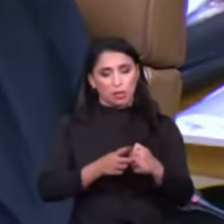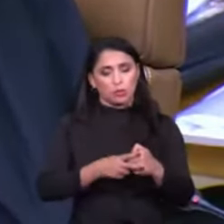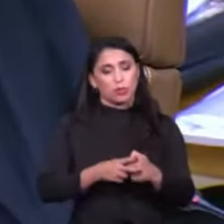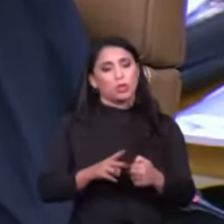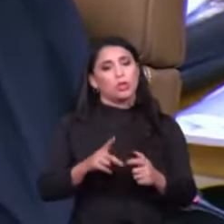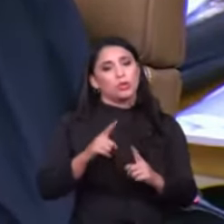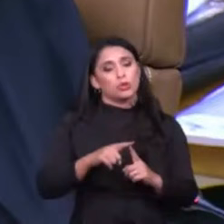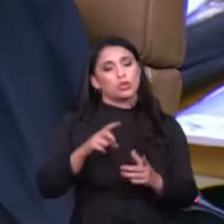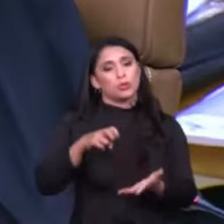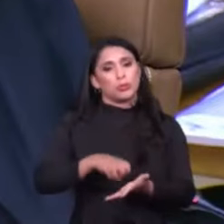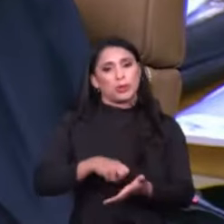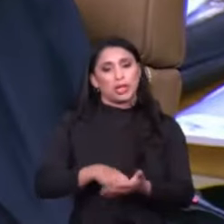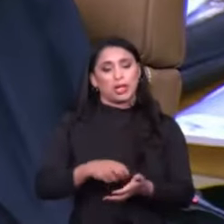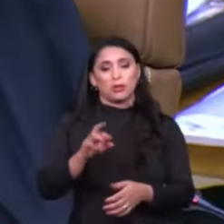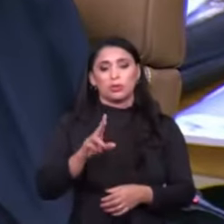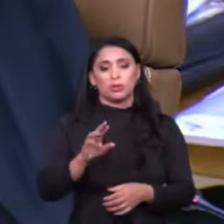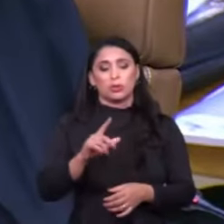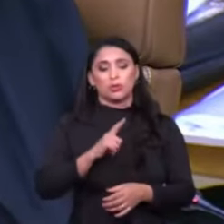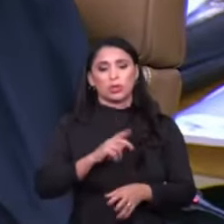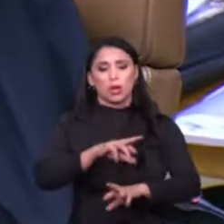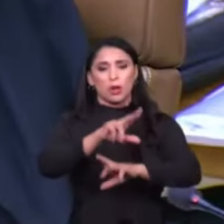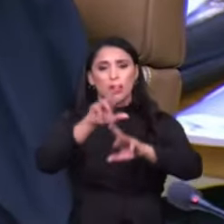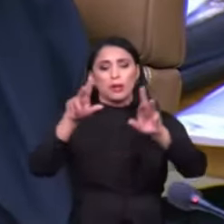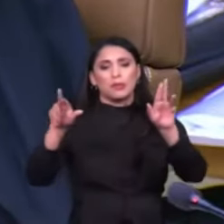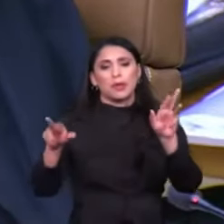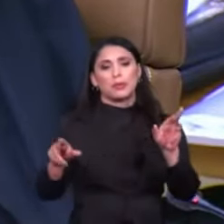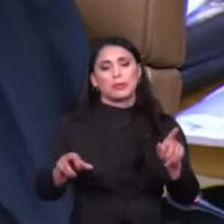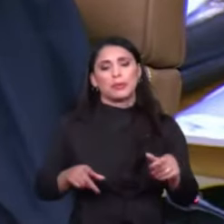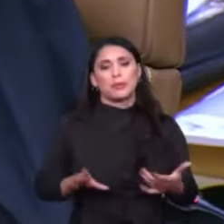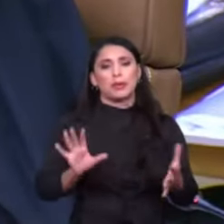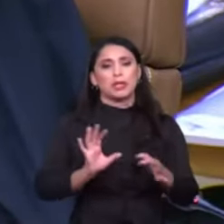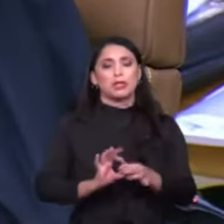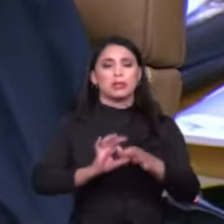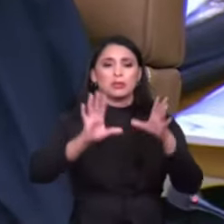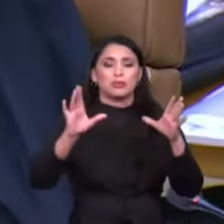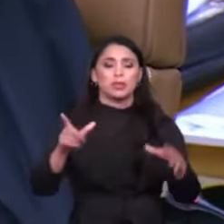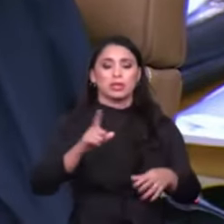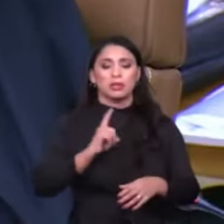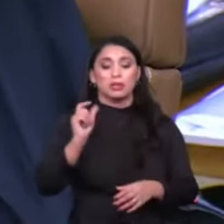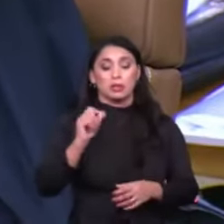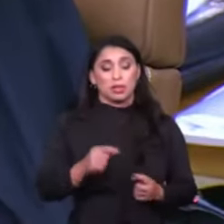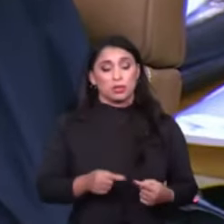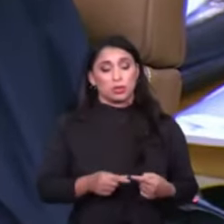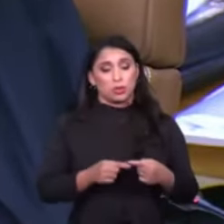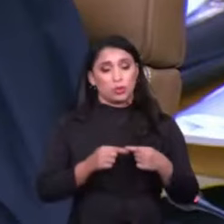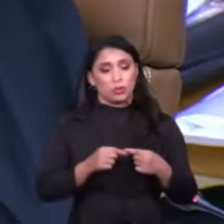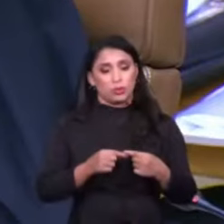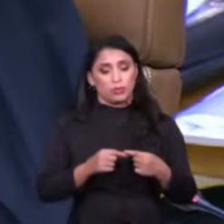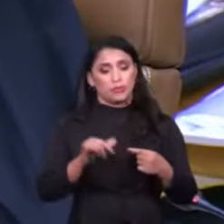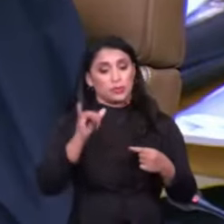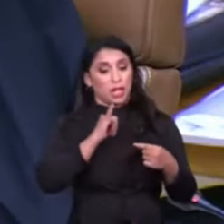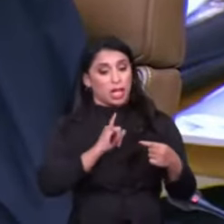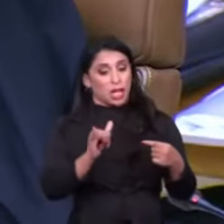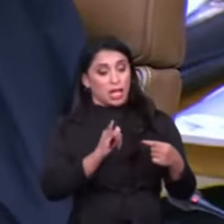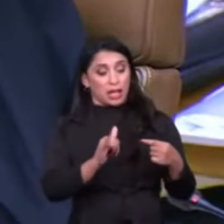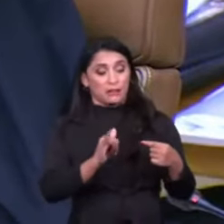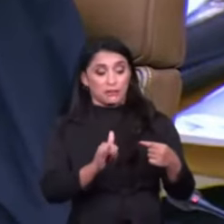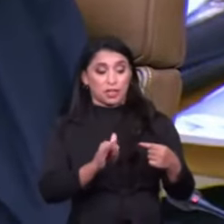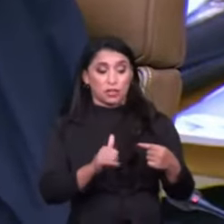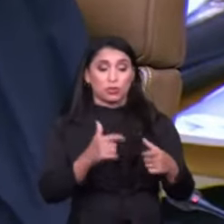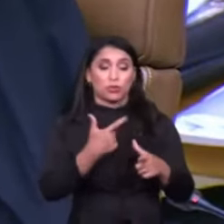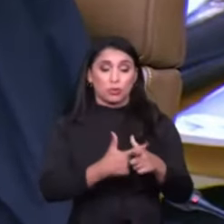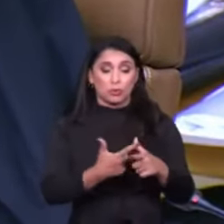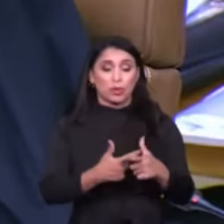a ser punidas não somente com medidas diversas da privação da liberdade, tais como: 1. Advertência sobre o efeito das drogas;